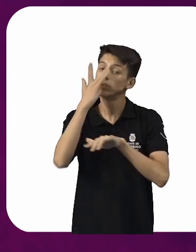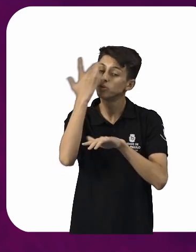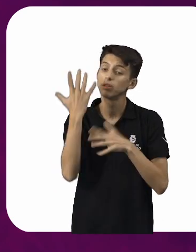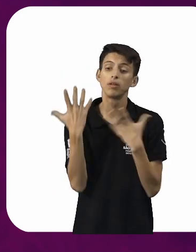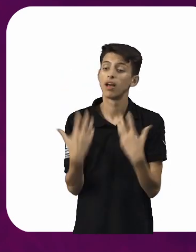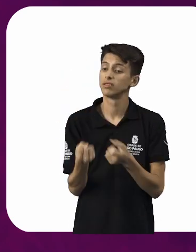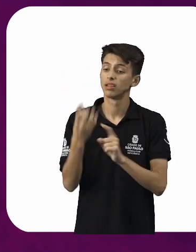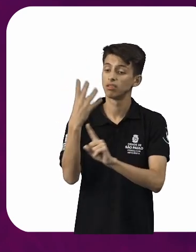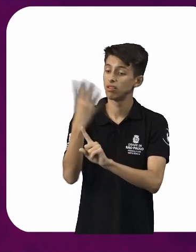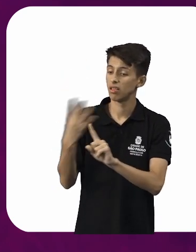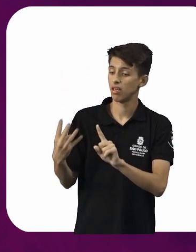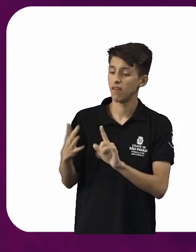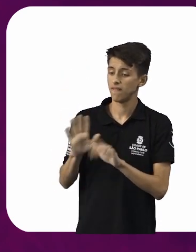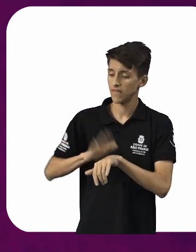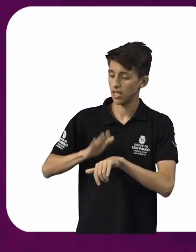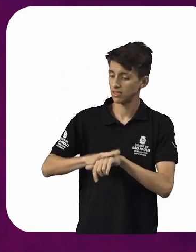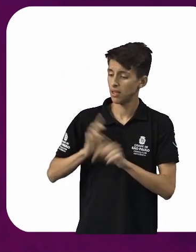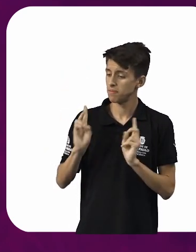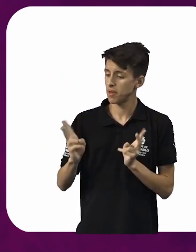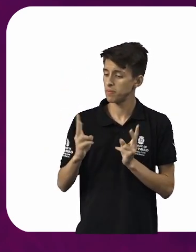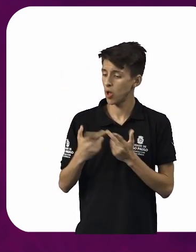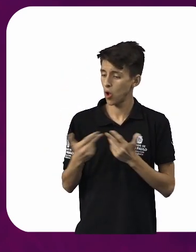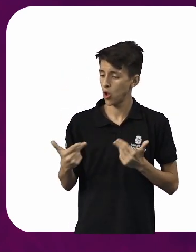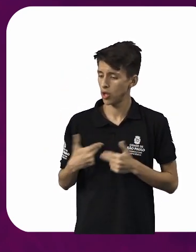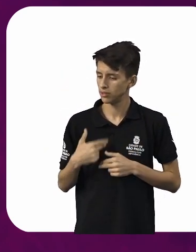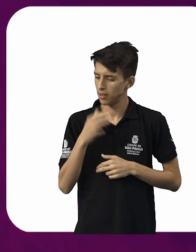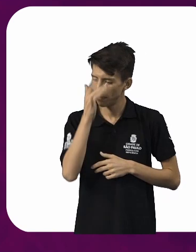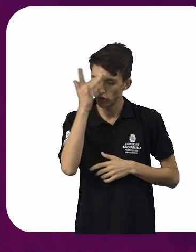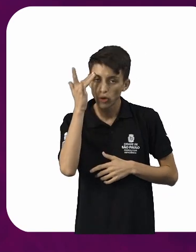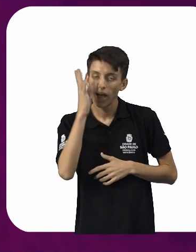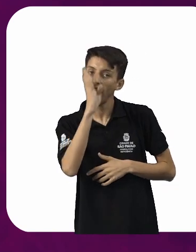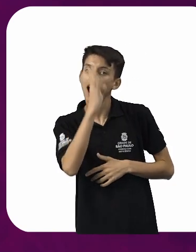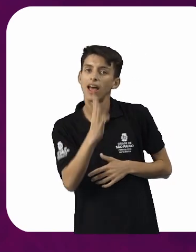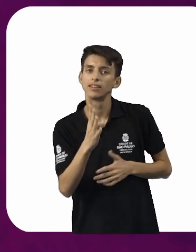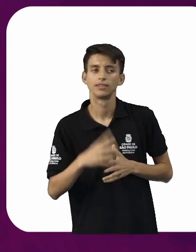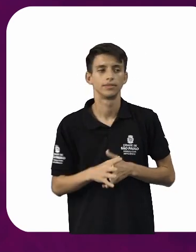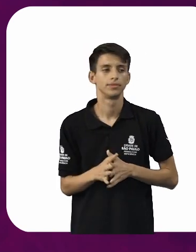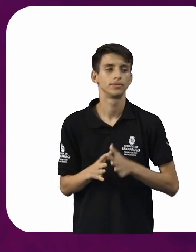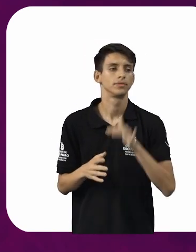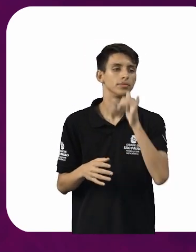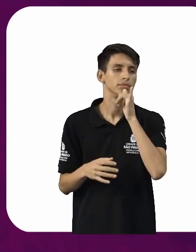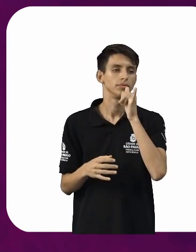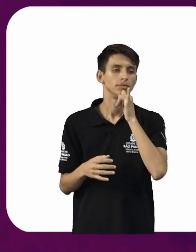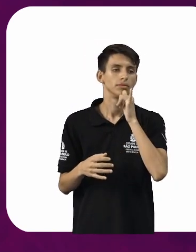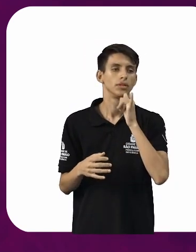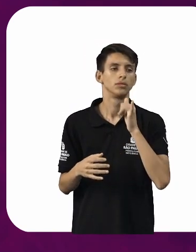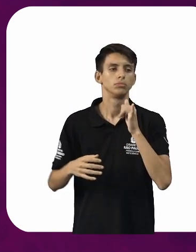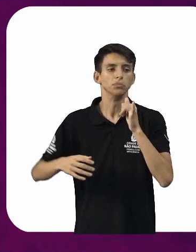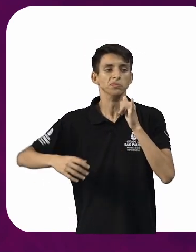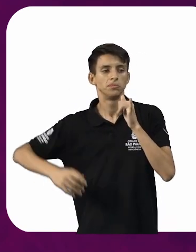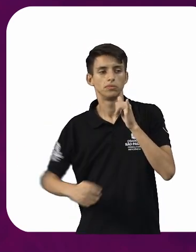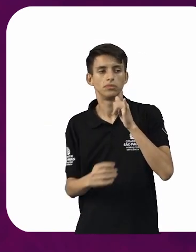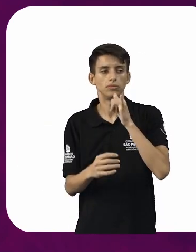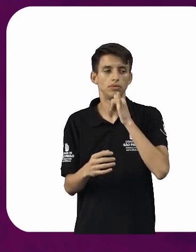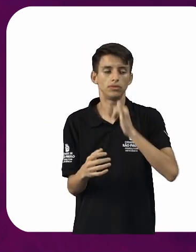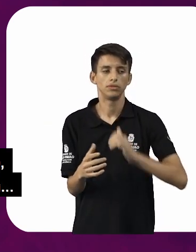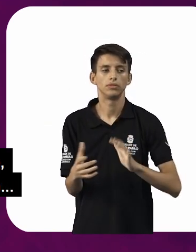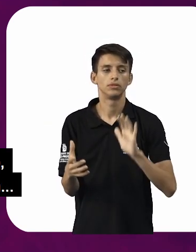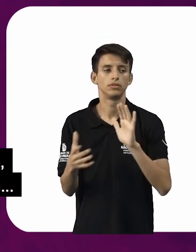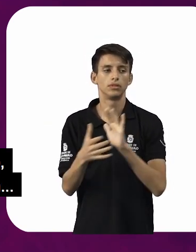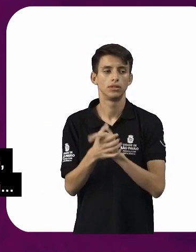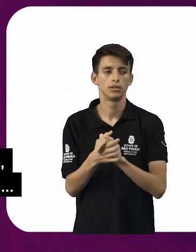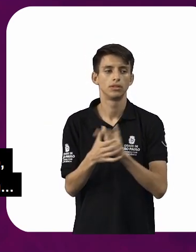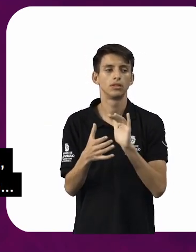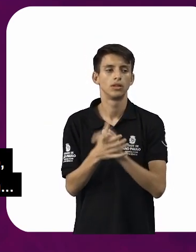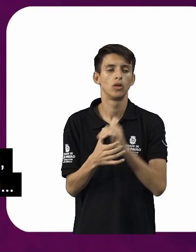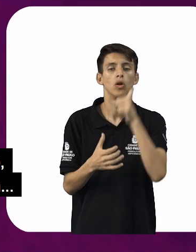pessoas LGBTI+, façam as mesmas coisas que as pessoas cis-hétero façam. Por exemplo, casais homoafetivos, casais entre homens e